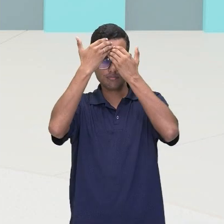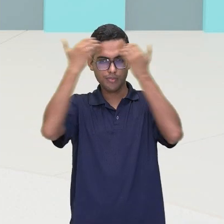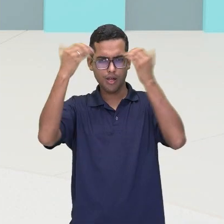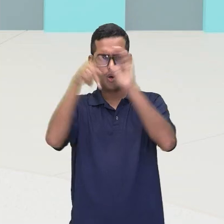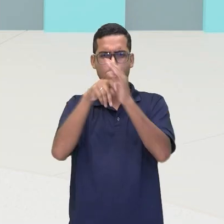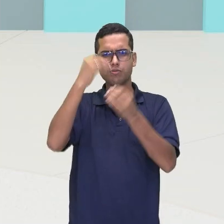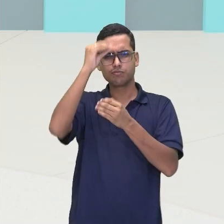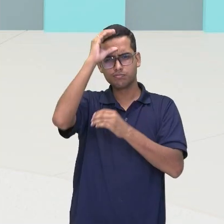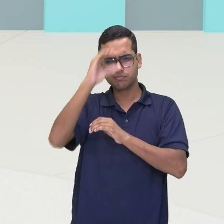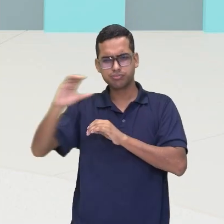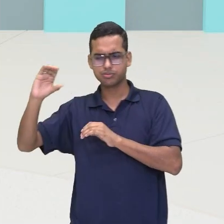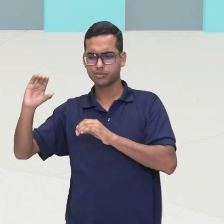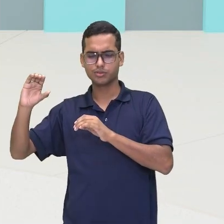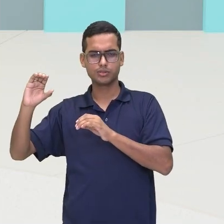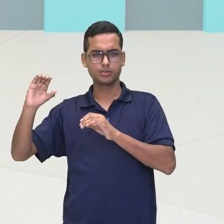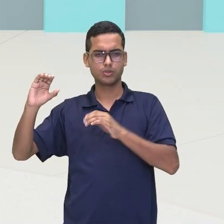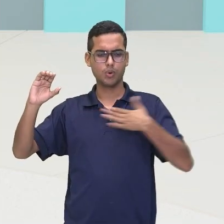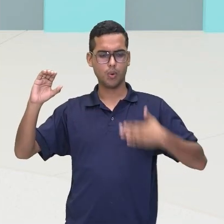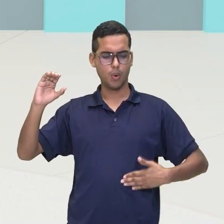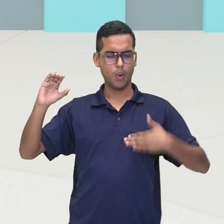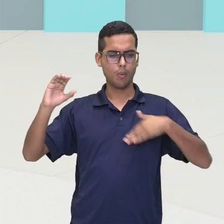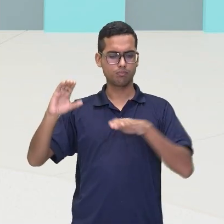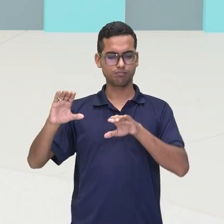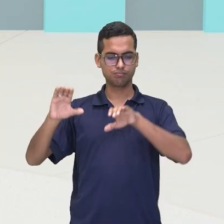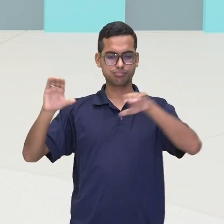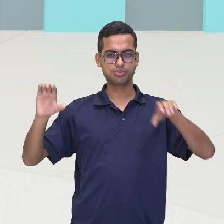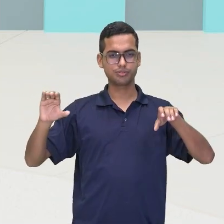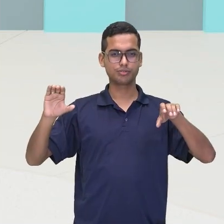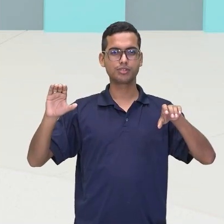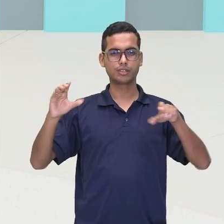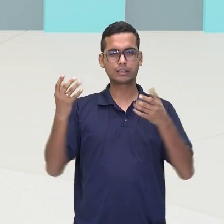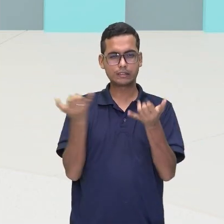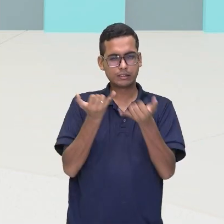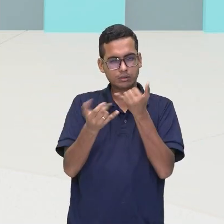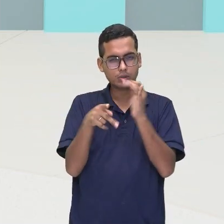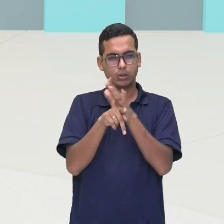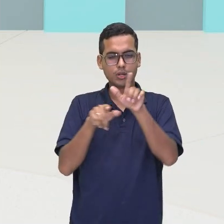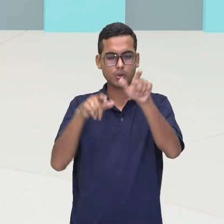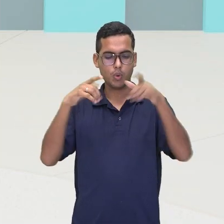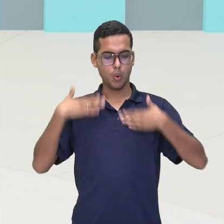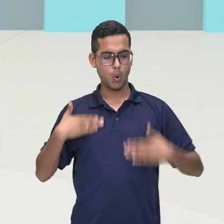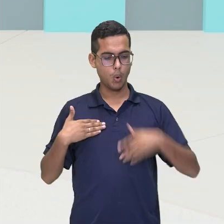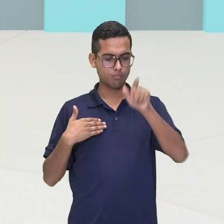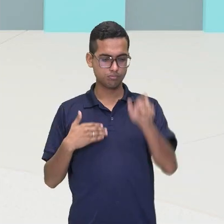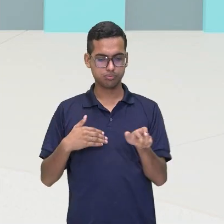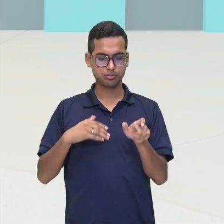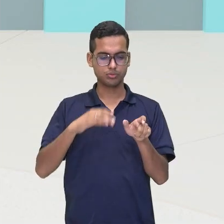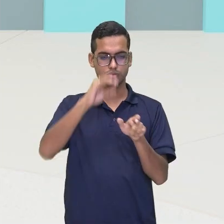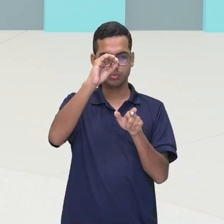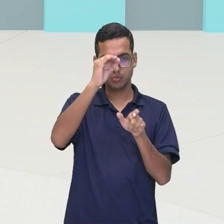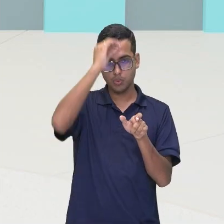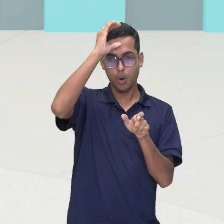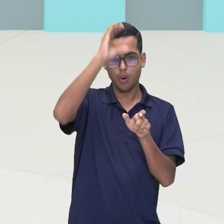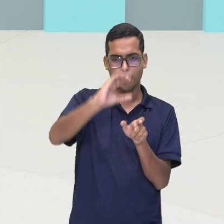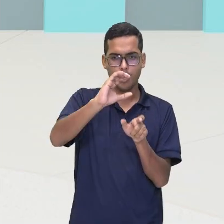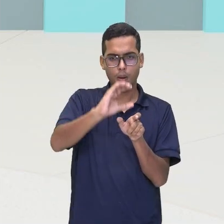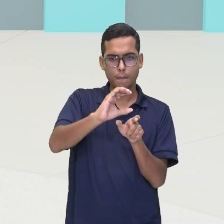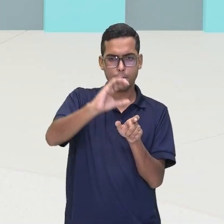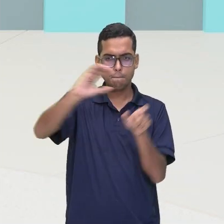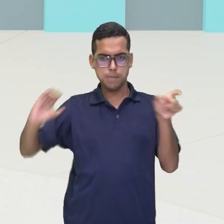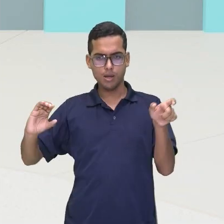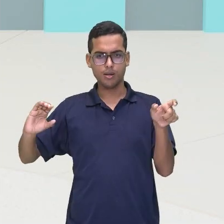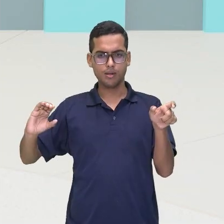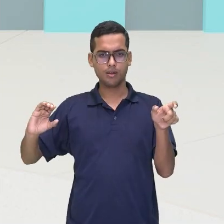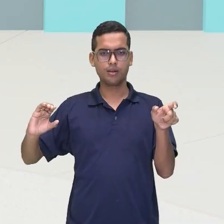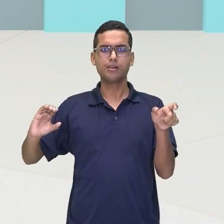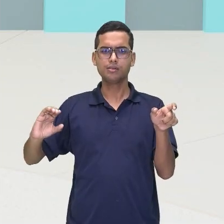que estamos em constante mudança. Como podemos perceber, um processo dinâmico acontecendo, que